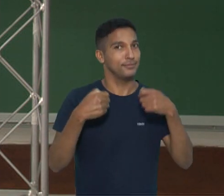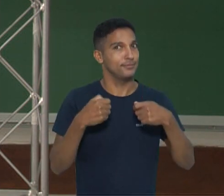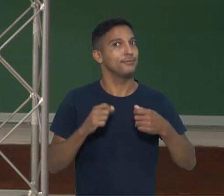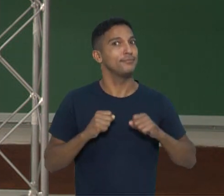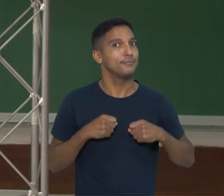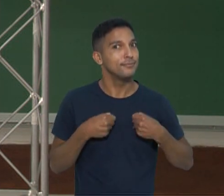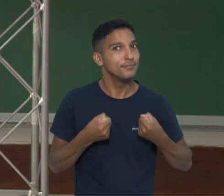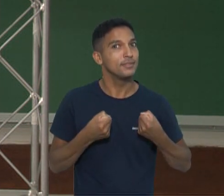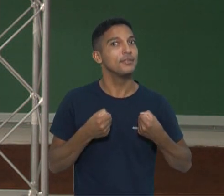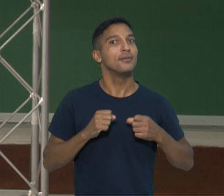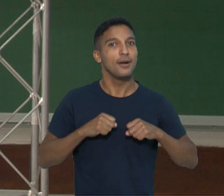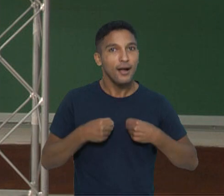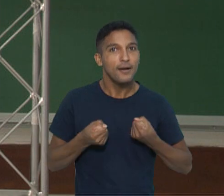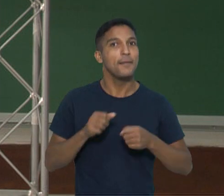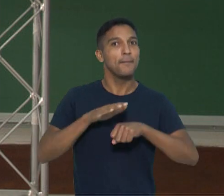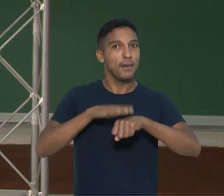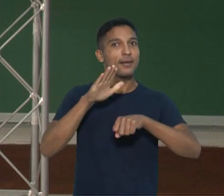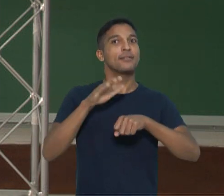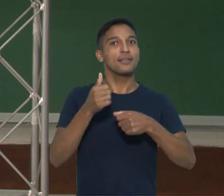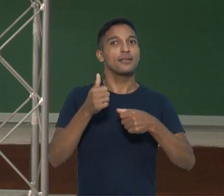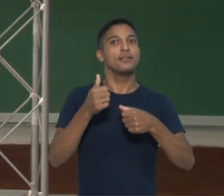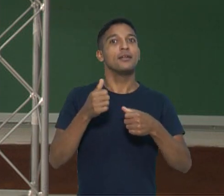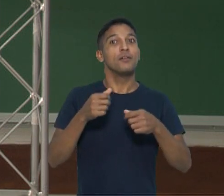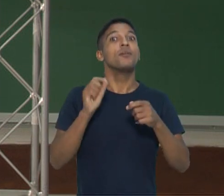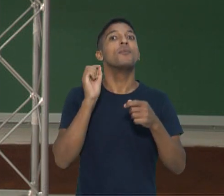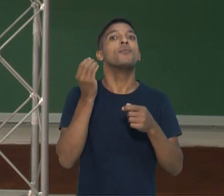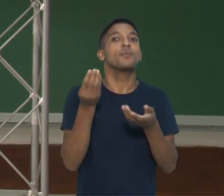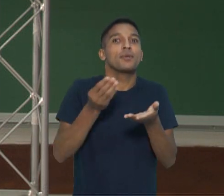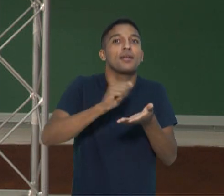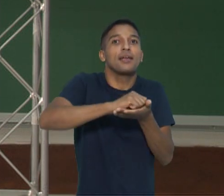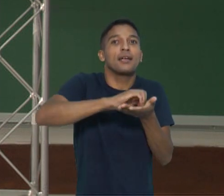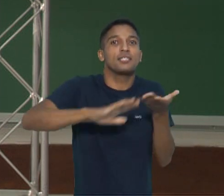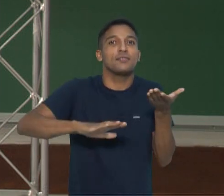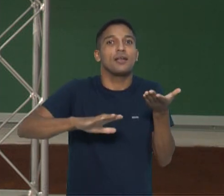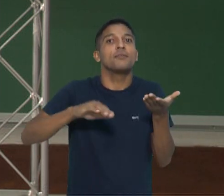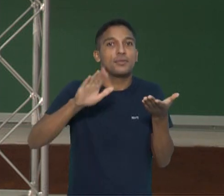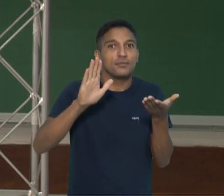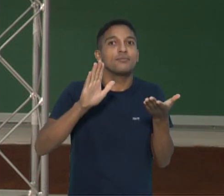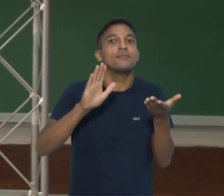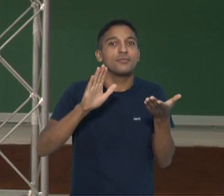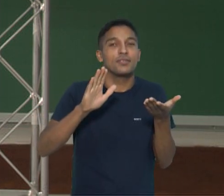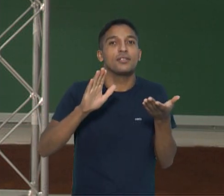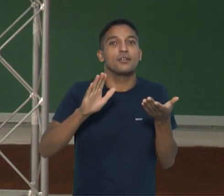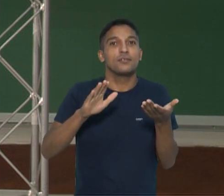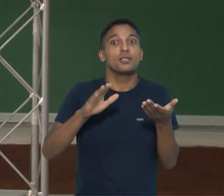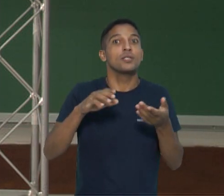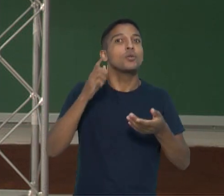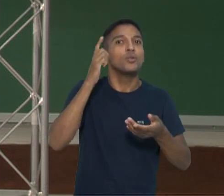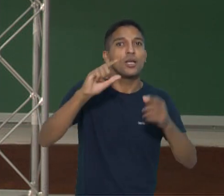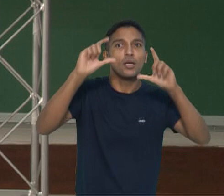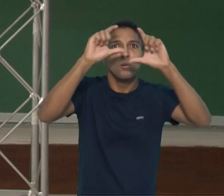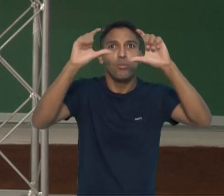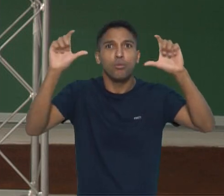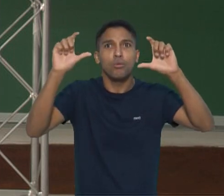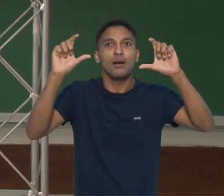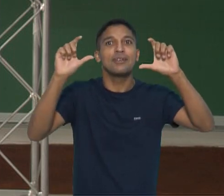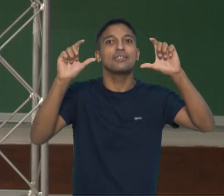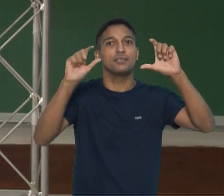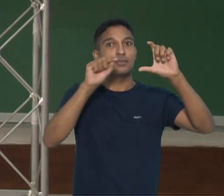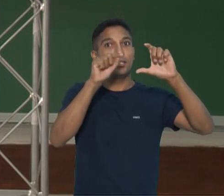pouquinho. Então, por isso, eu trouxe mais uma atividade, agora uma atividade para que vocês possam interpretar os dados que estão sendo